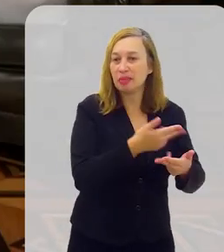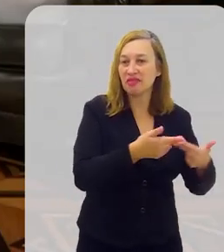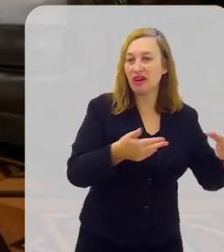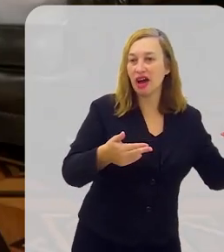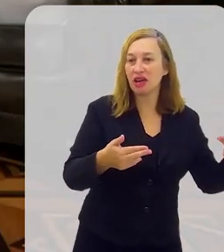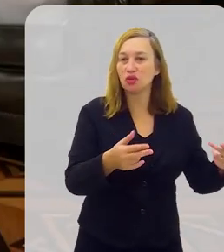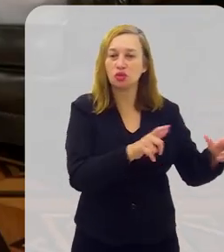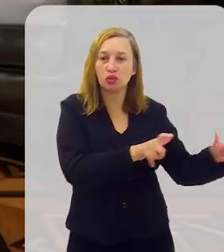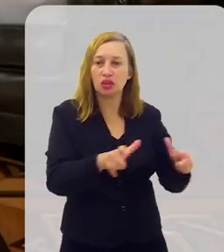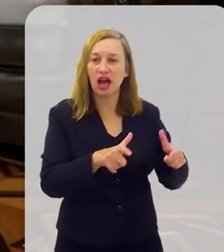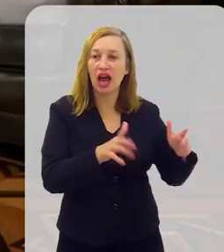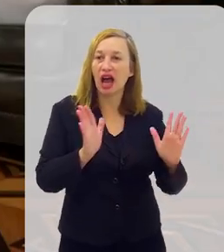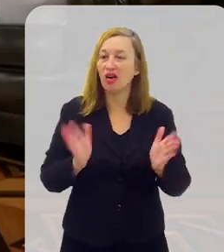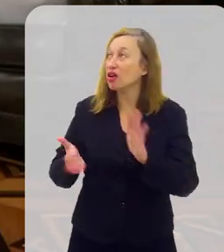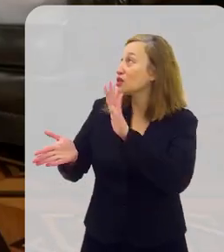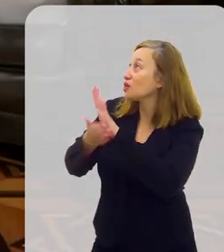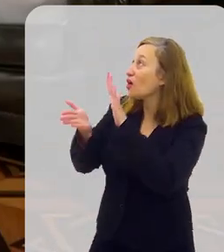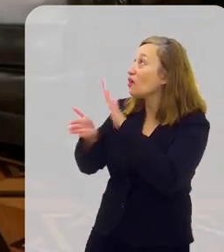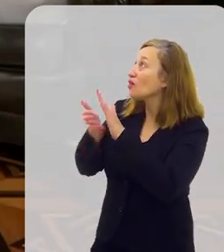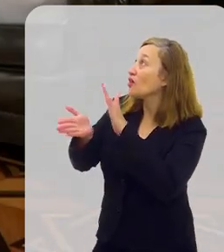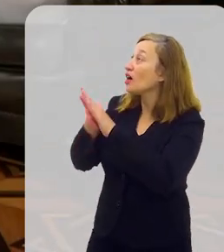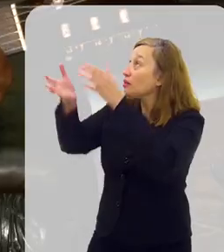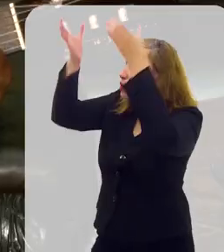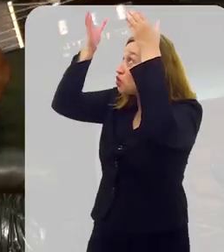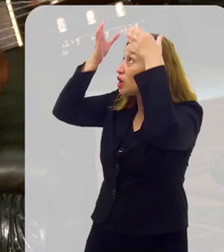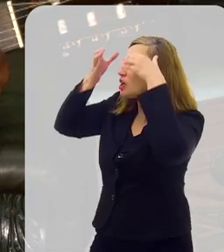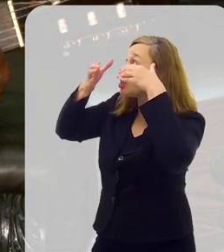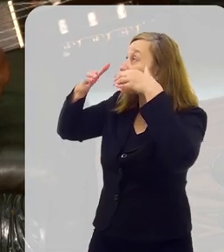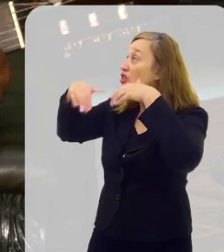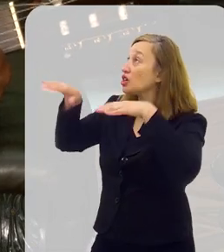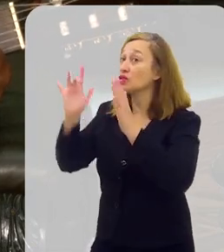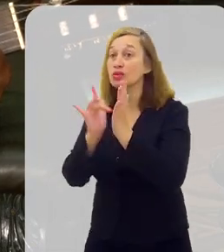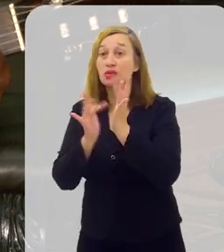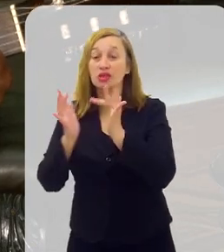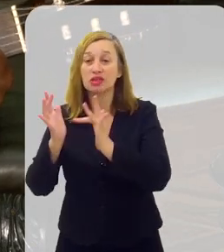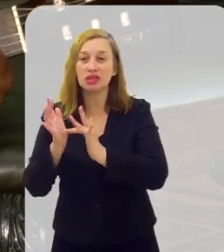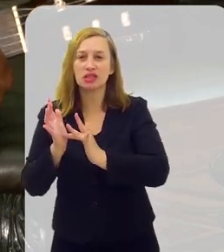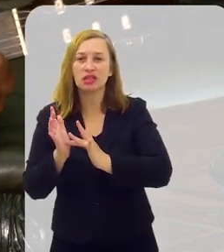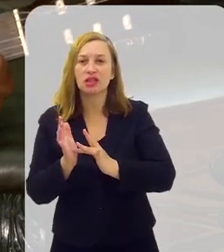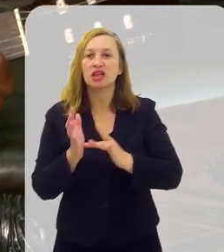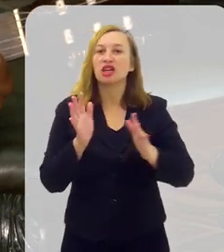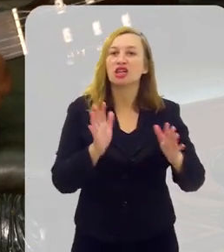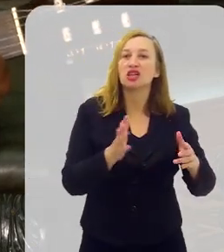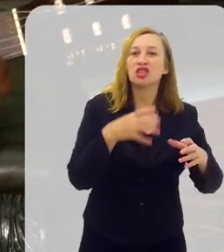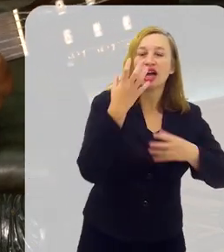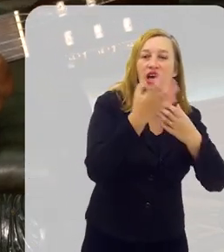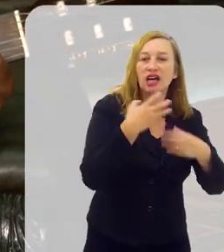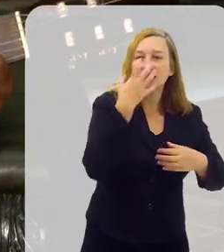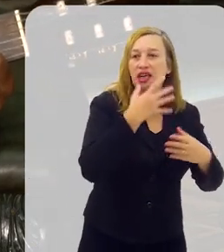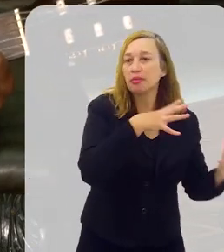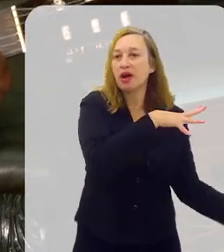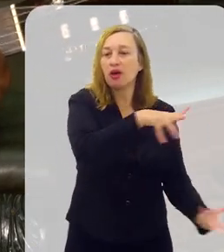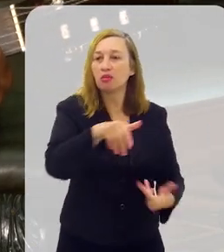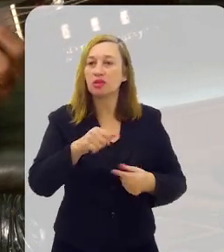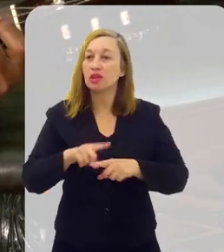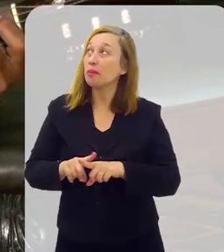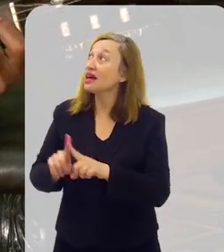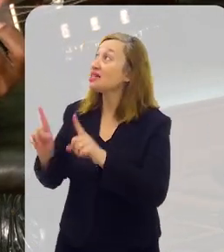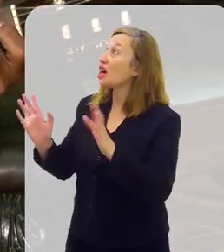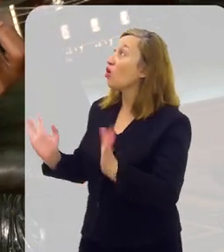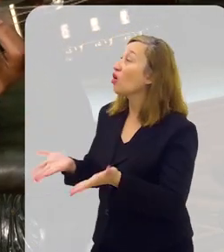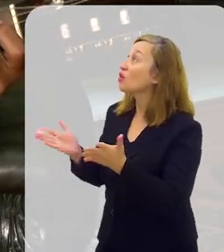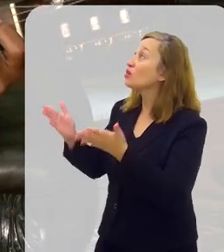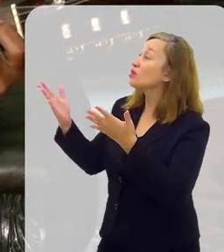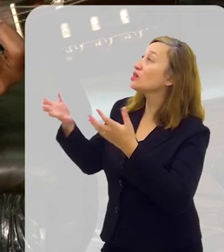quer mudar, ele muda. Manda ele pra mim. Assim, ó. Já cantei pra ioiô, já cantei pra iaiá, agora eu sou louco pro rei Jeová.